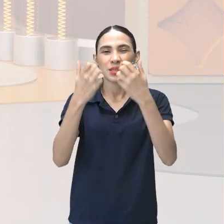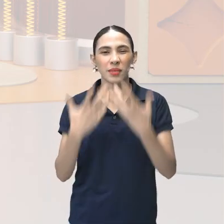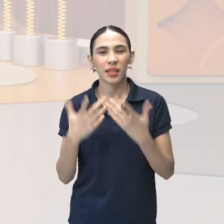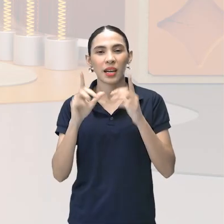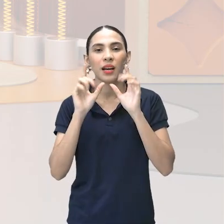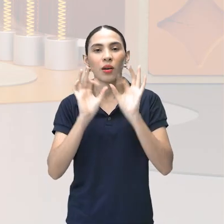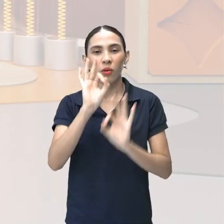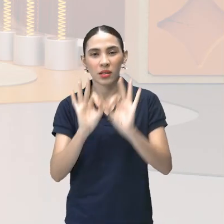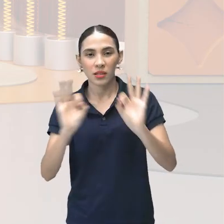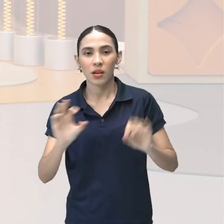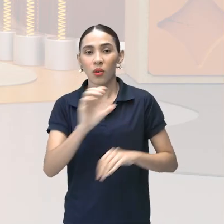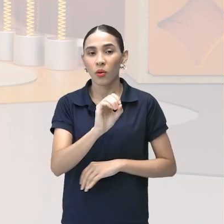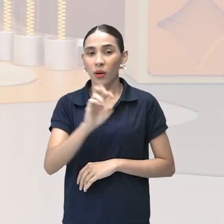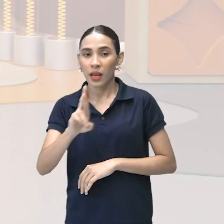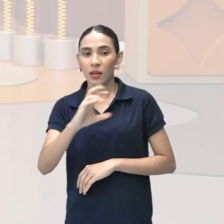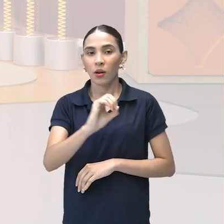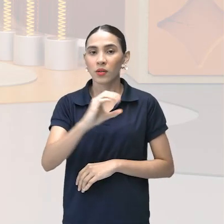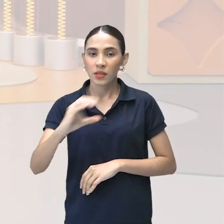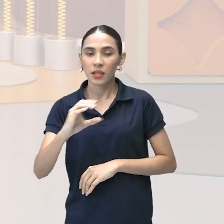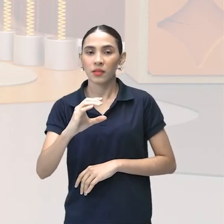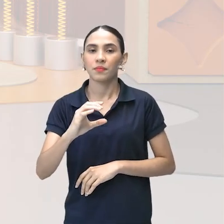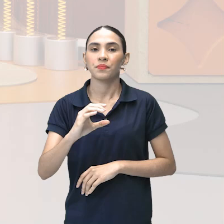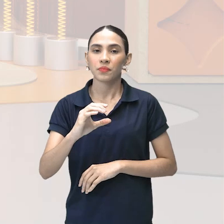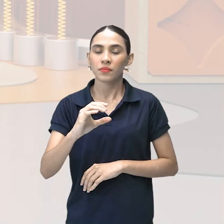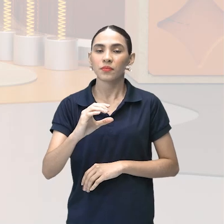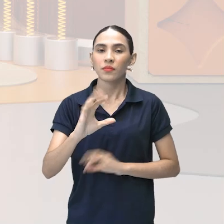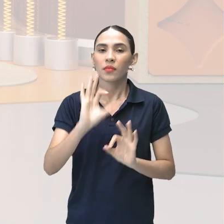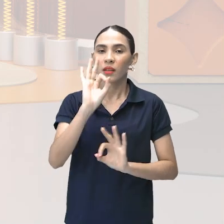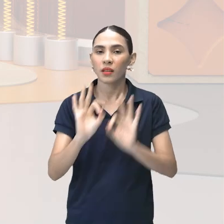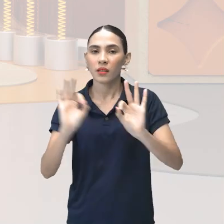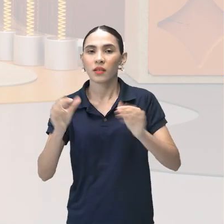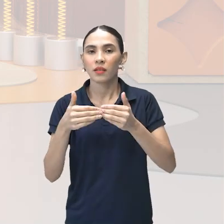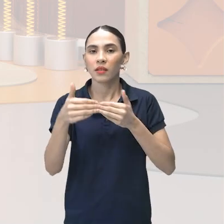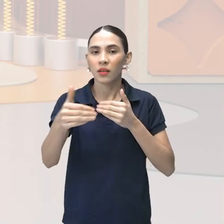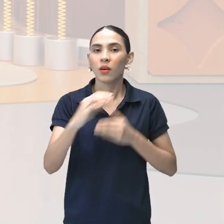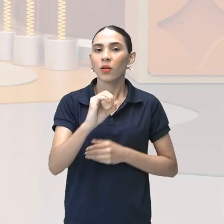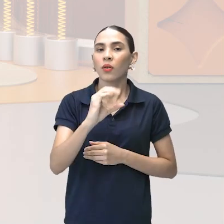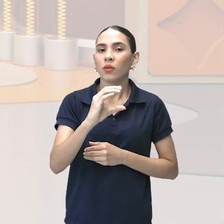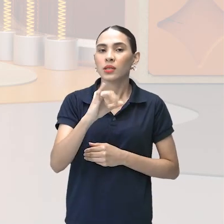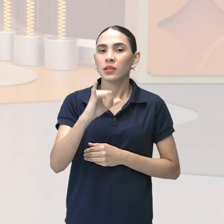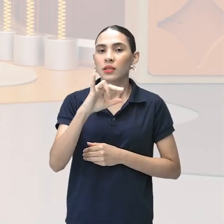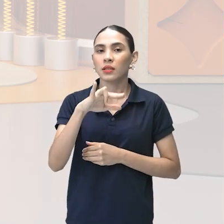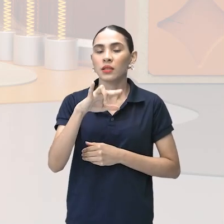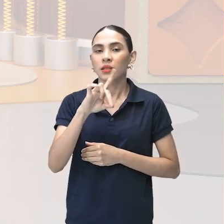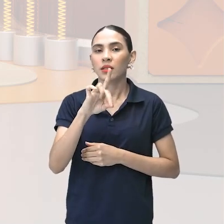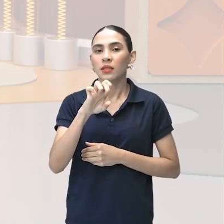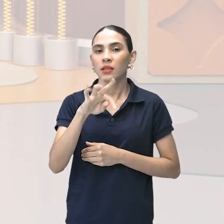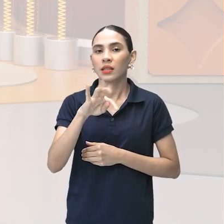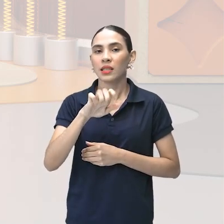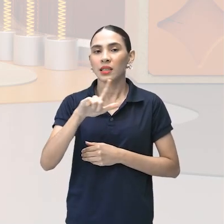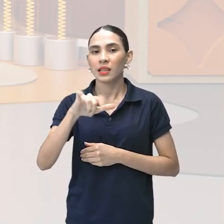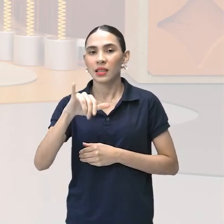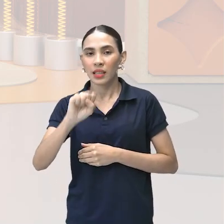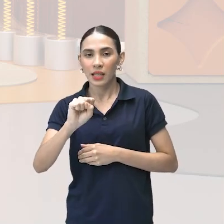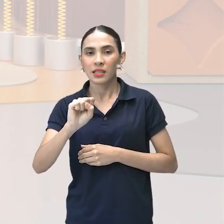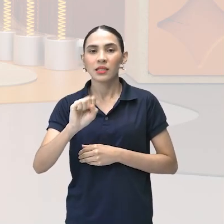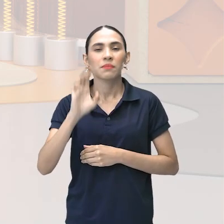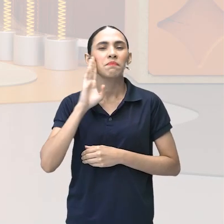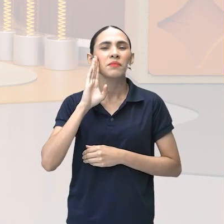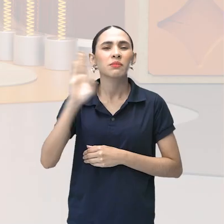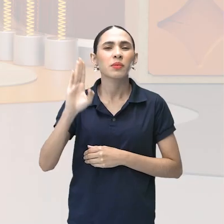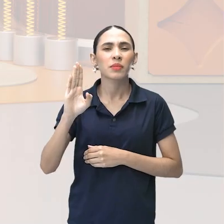divisão Oriente-Ocidente, ela foi feita a partir dos ocidentais, certo? Em especial dos